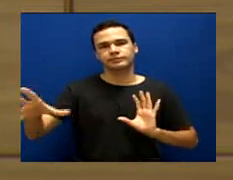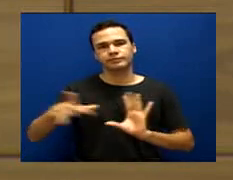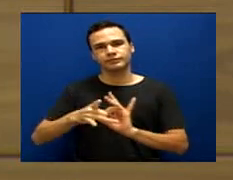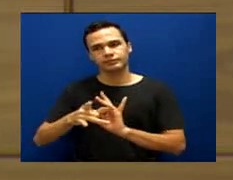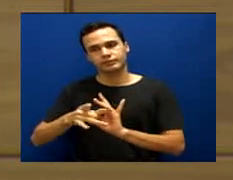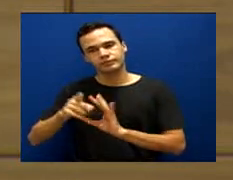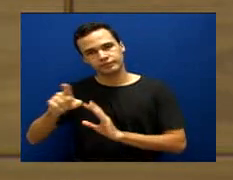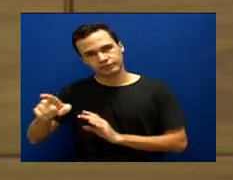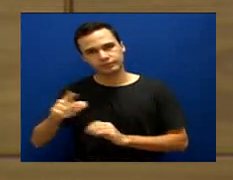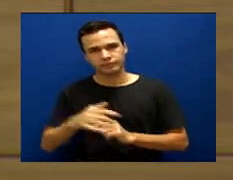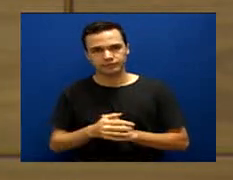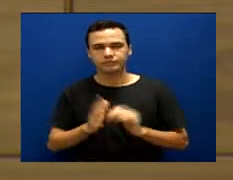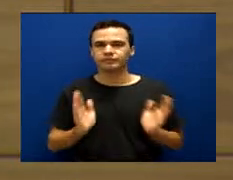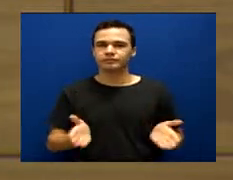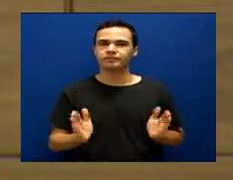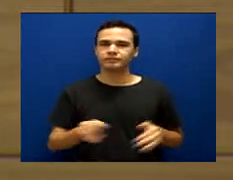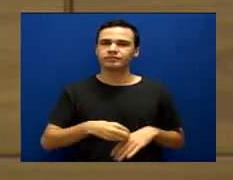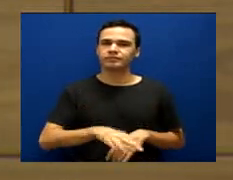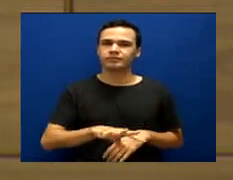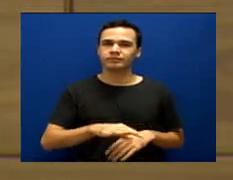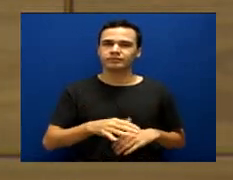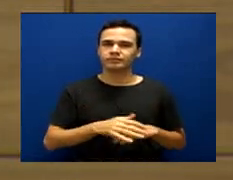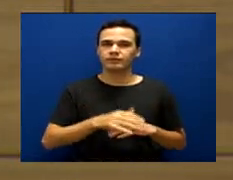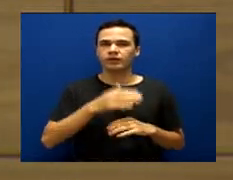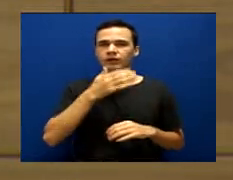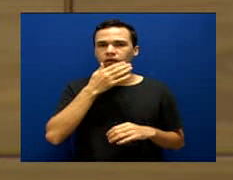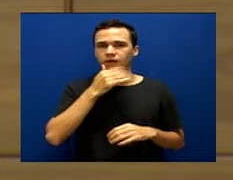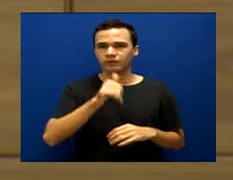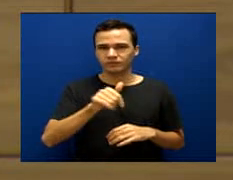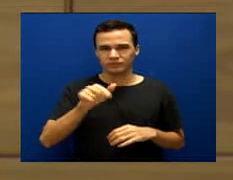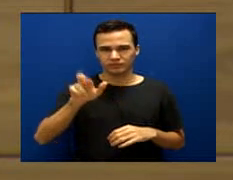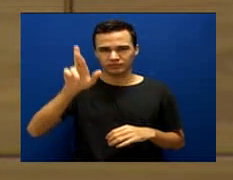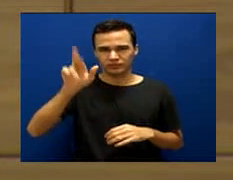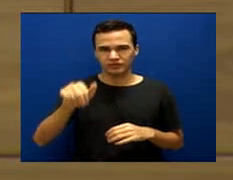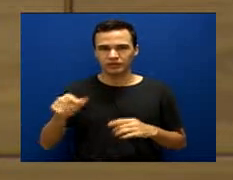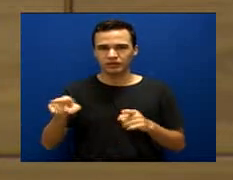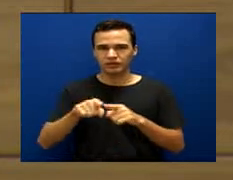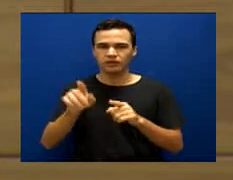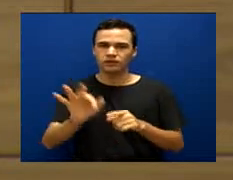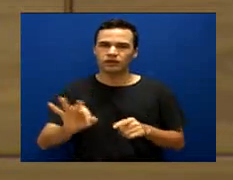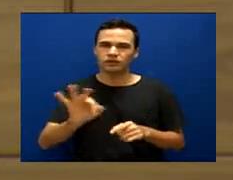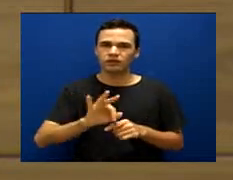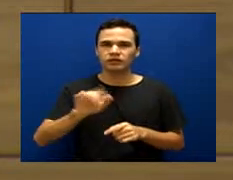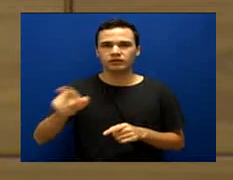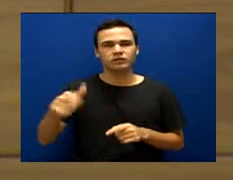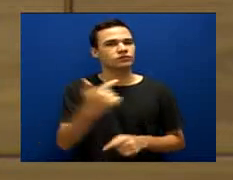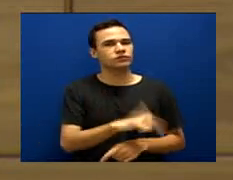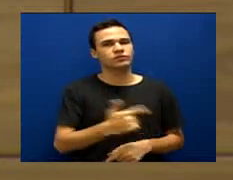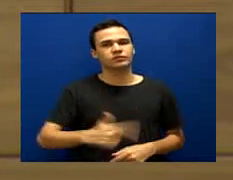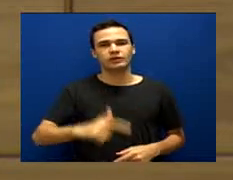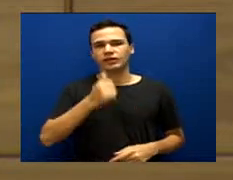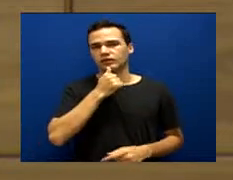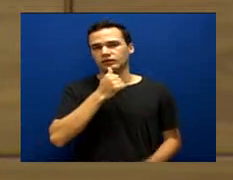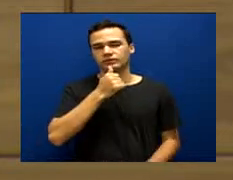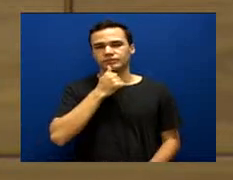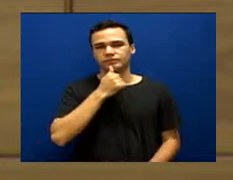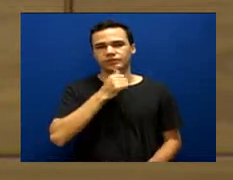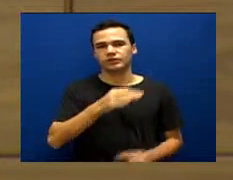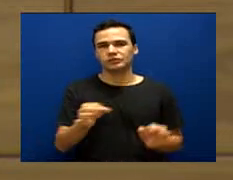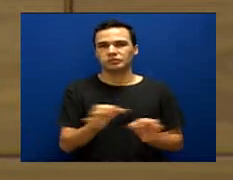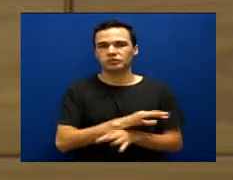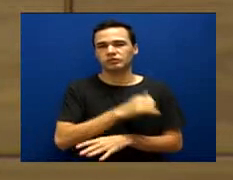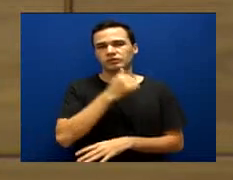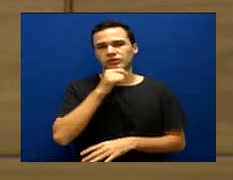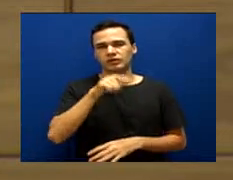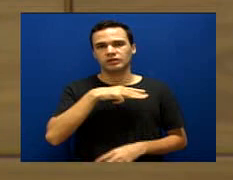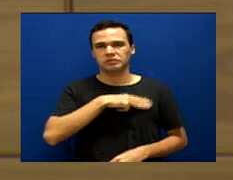alunos. Até foi sugerido pelo reitor uma residência, não existe ainda reconhecida